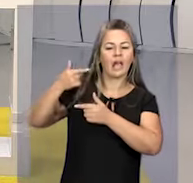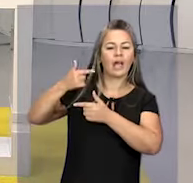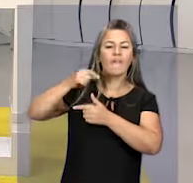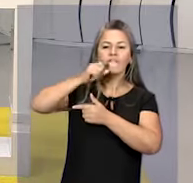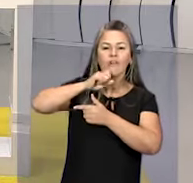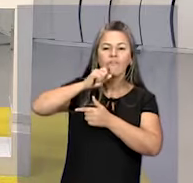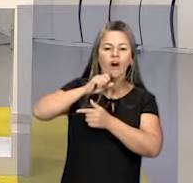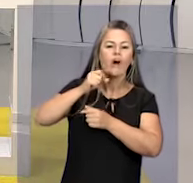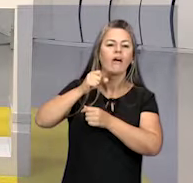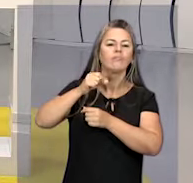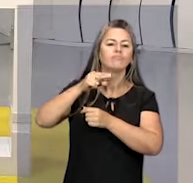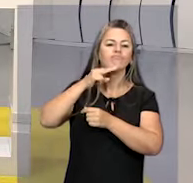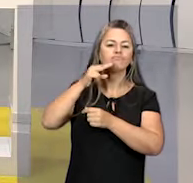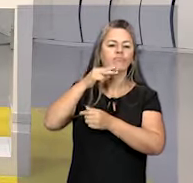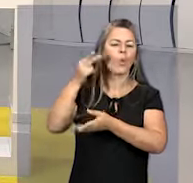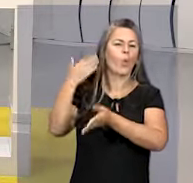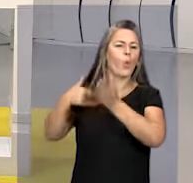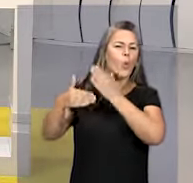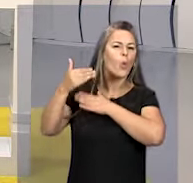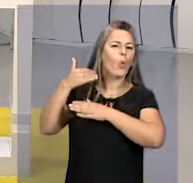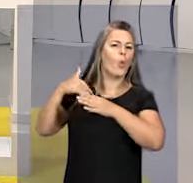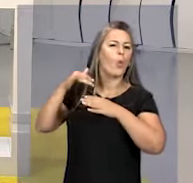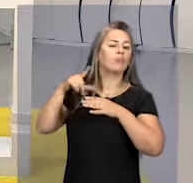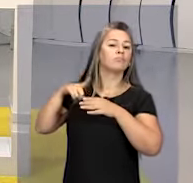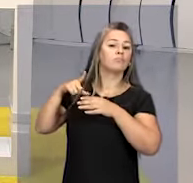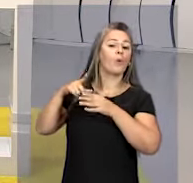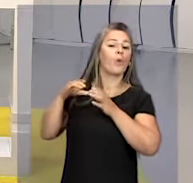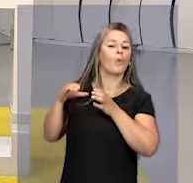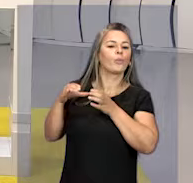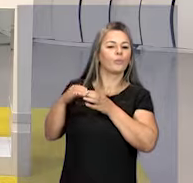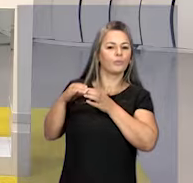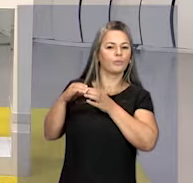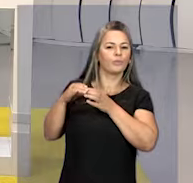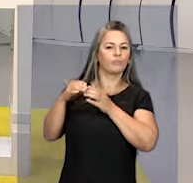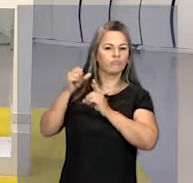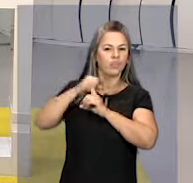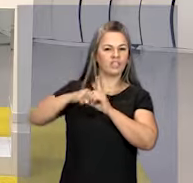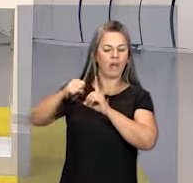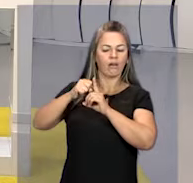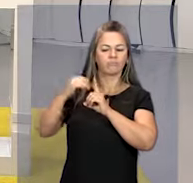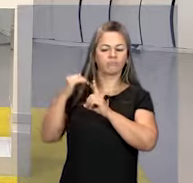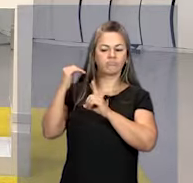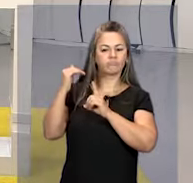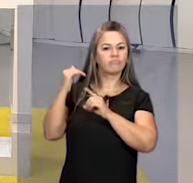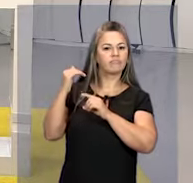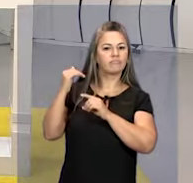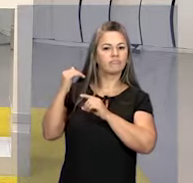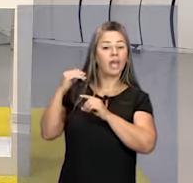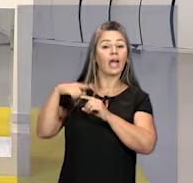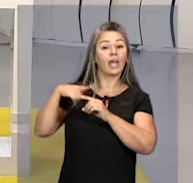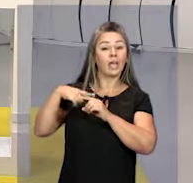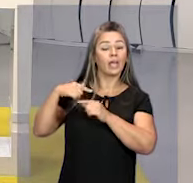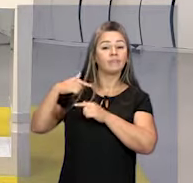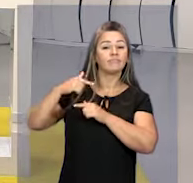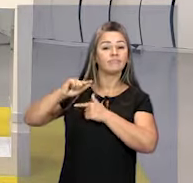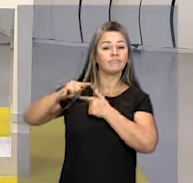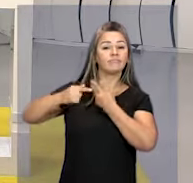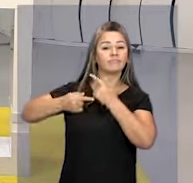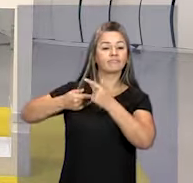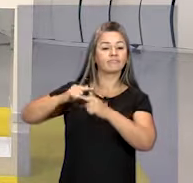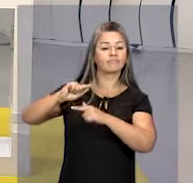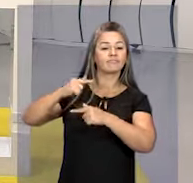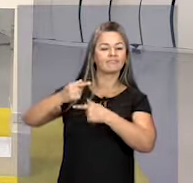passado todo era considerado de uma casta, ou seja, de um grupo social, e os filhos, netos, bisnetos dessa